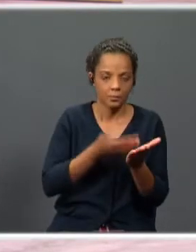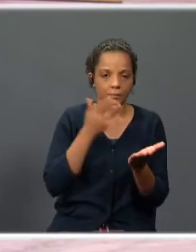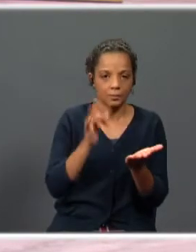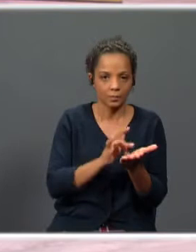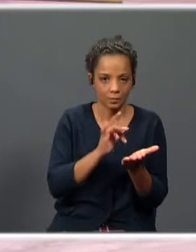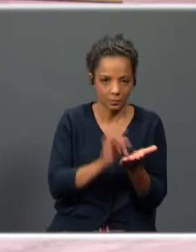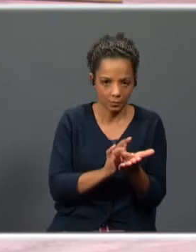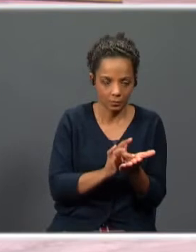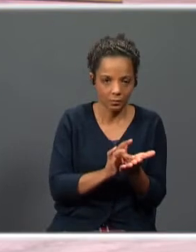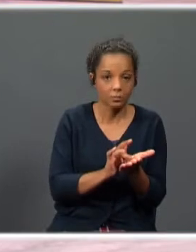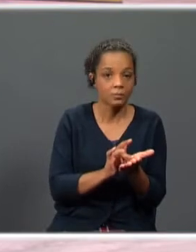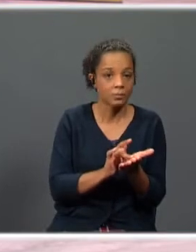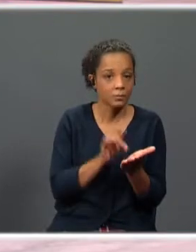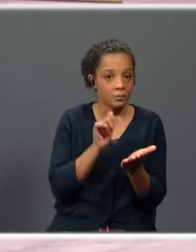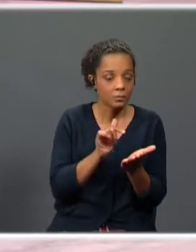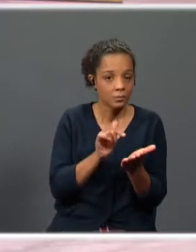nosso livro,